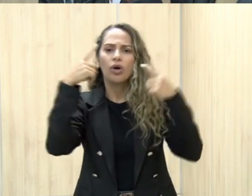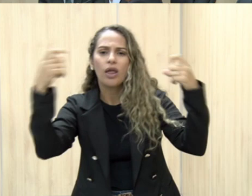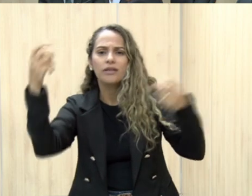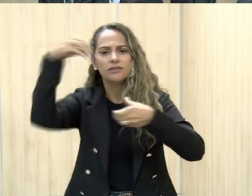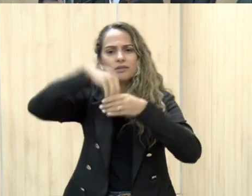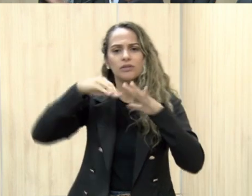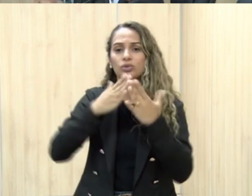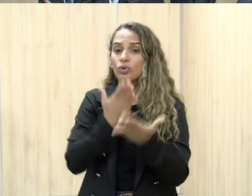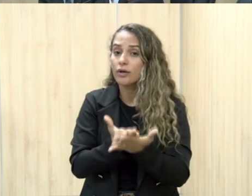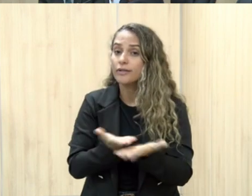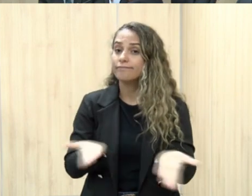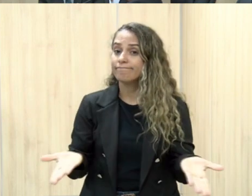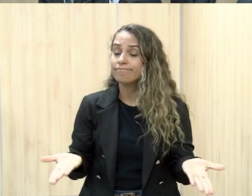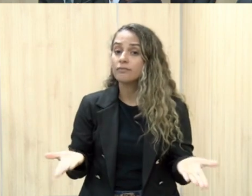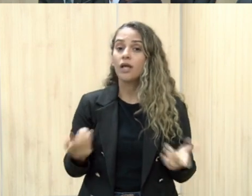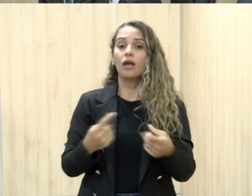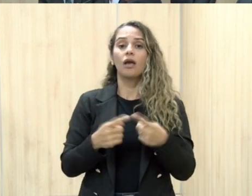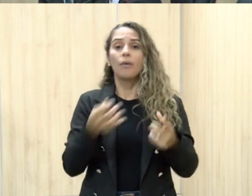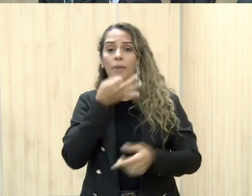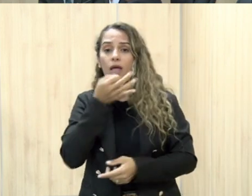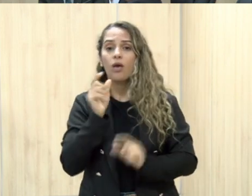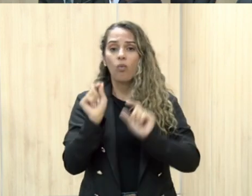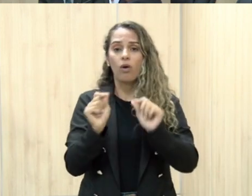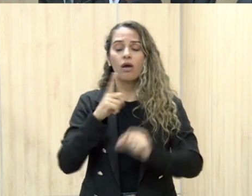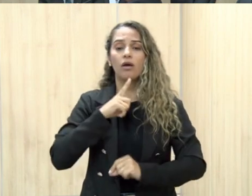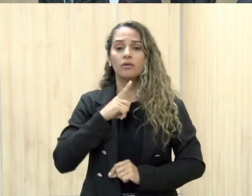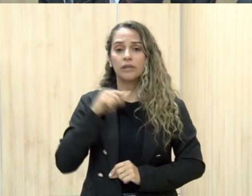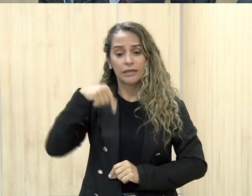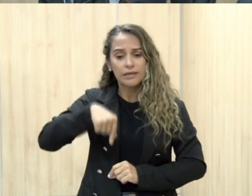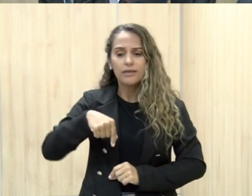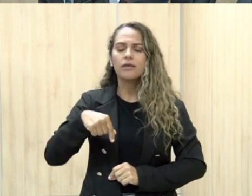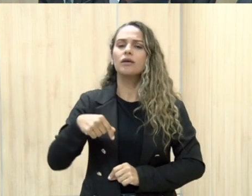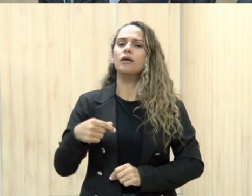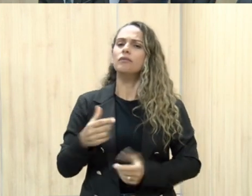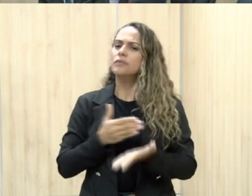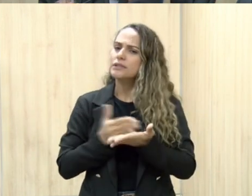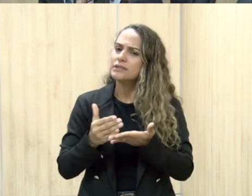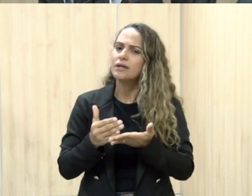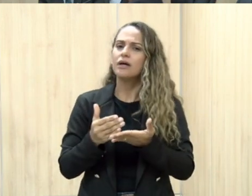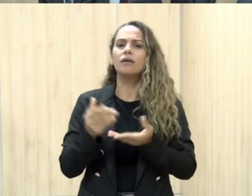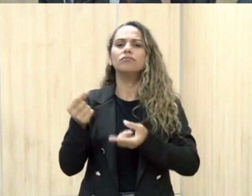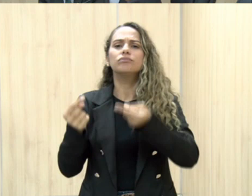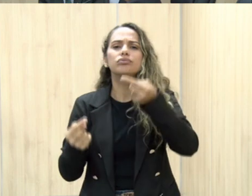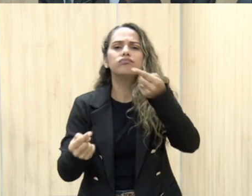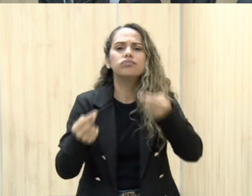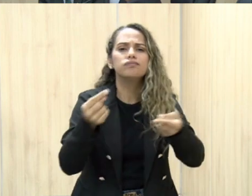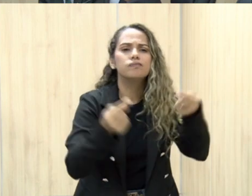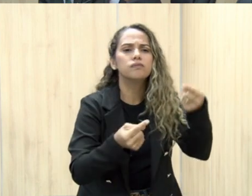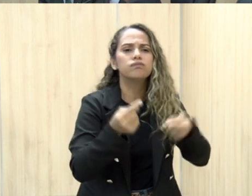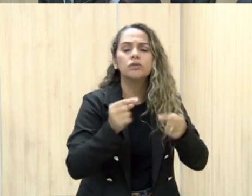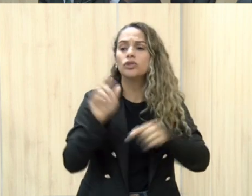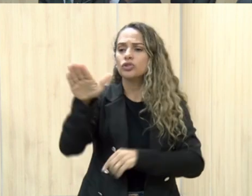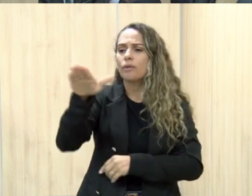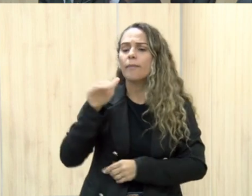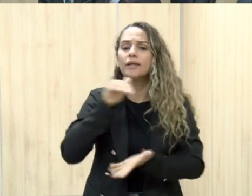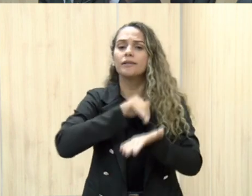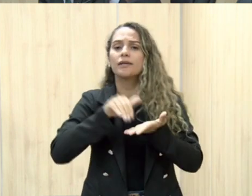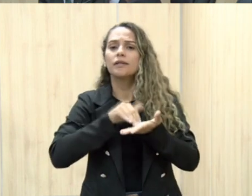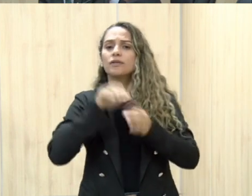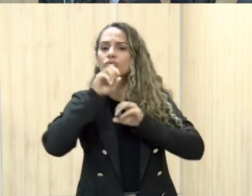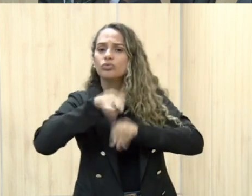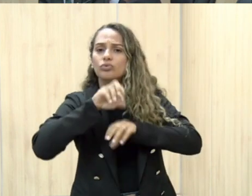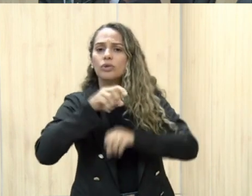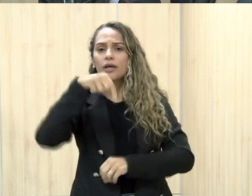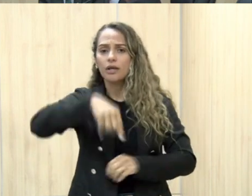escolas sugiro que a gente possa trazer aqui um debate de repente trazer a secretaria de educação aqui